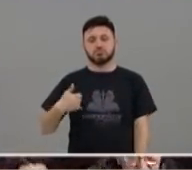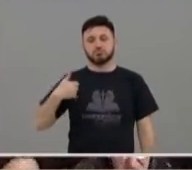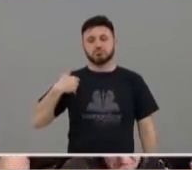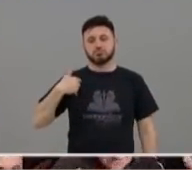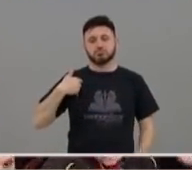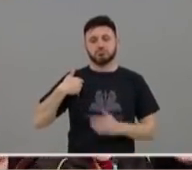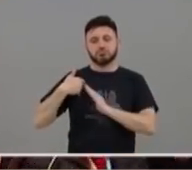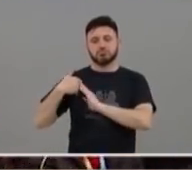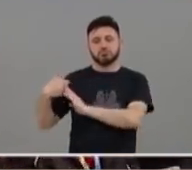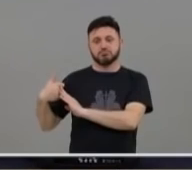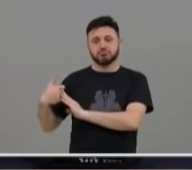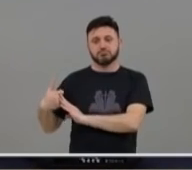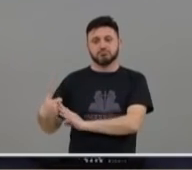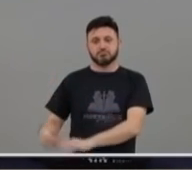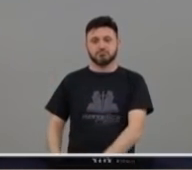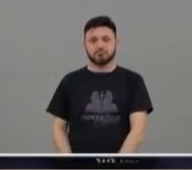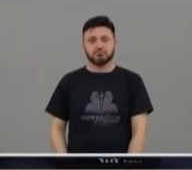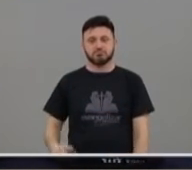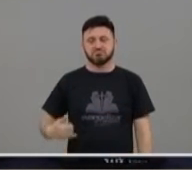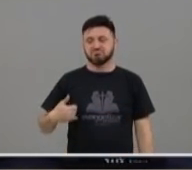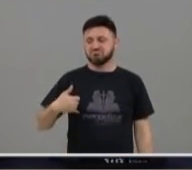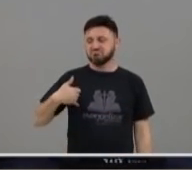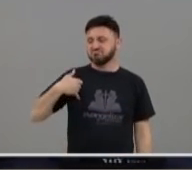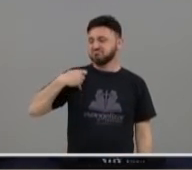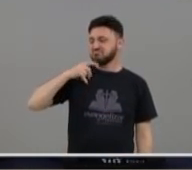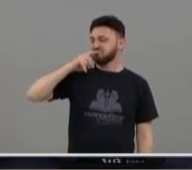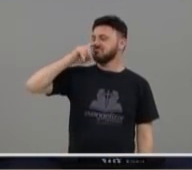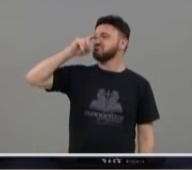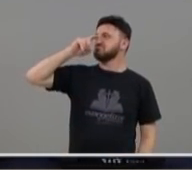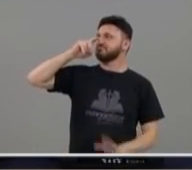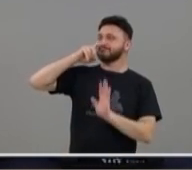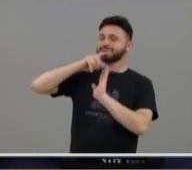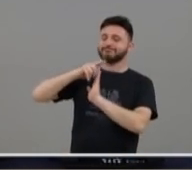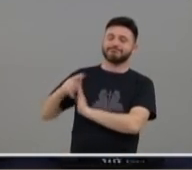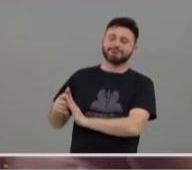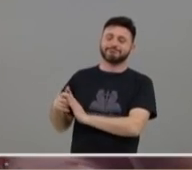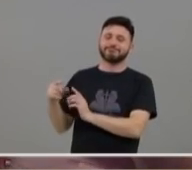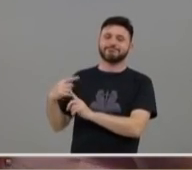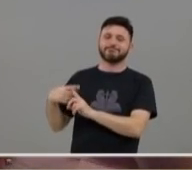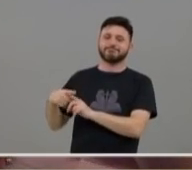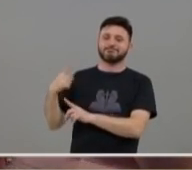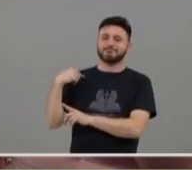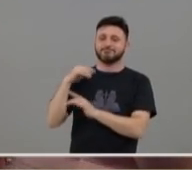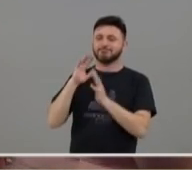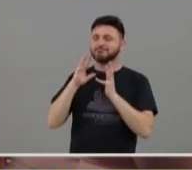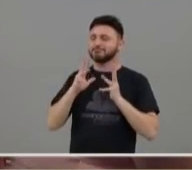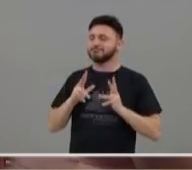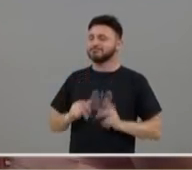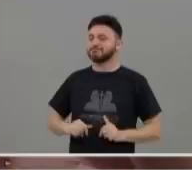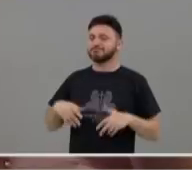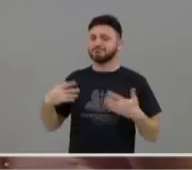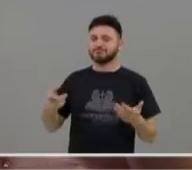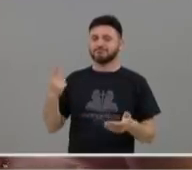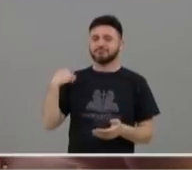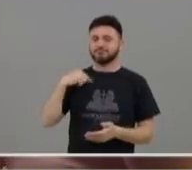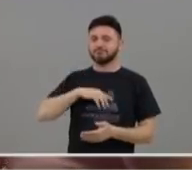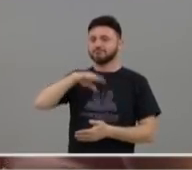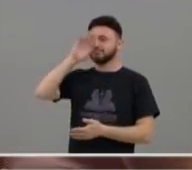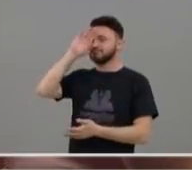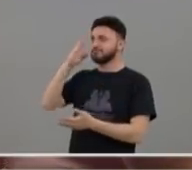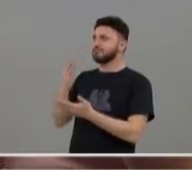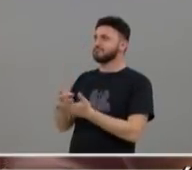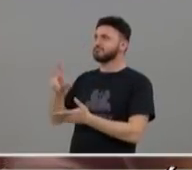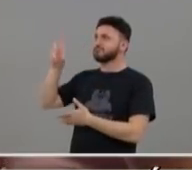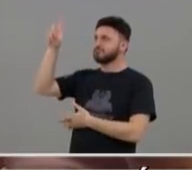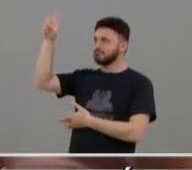A libertação de todo orgulho. Deus nos quer no mais alto. E quando eu confio, Deus age. Você vai